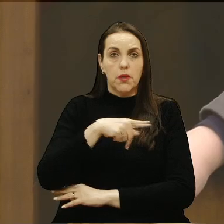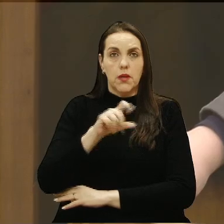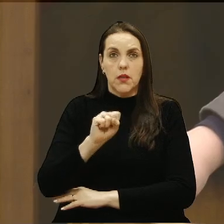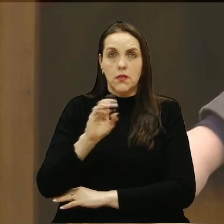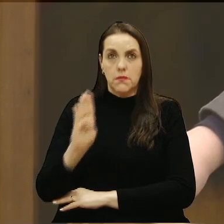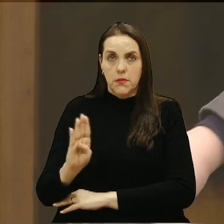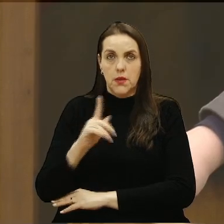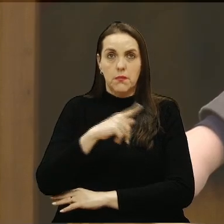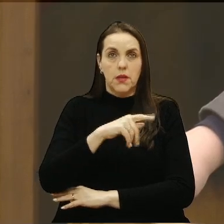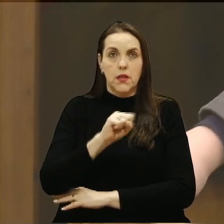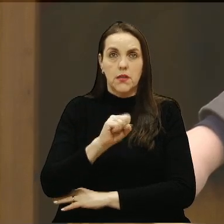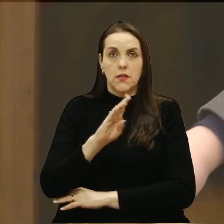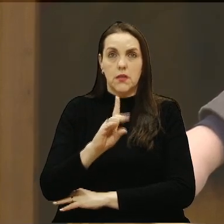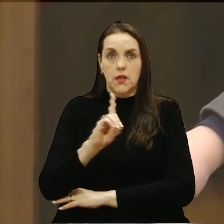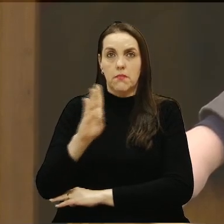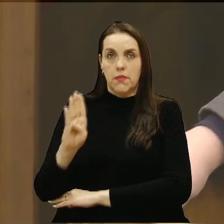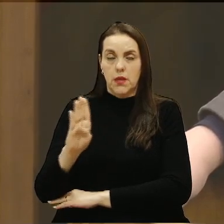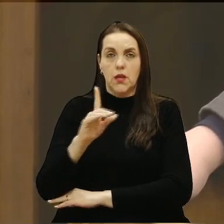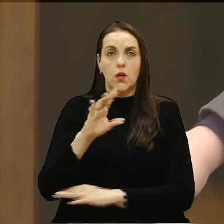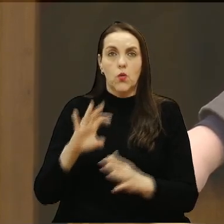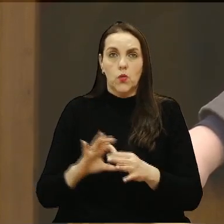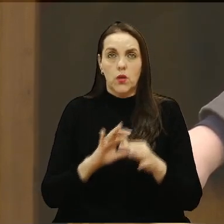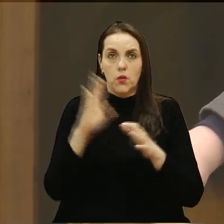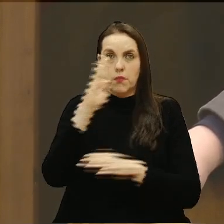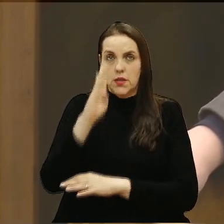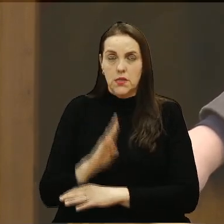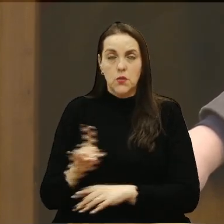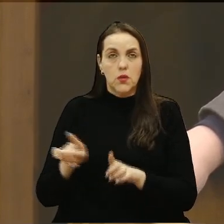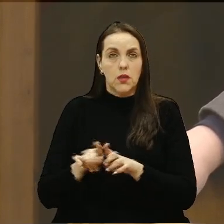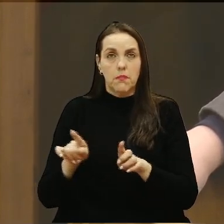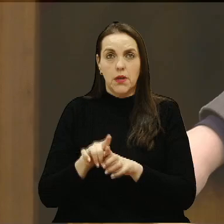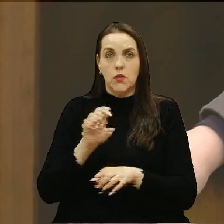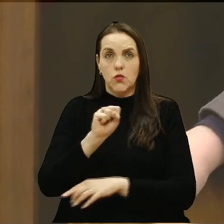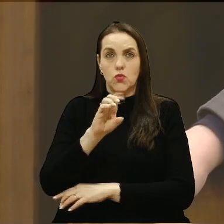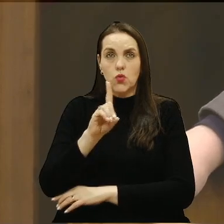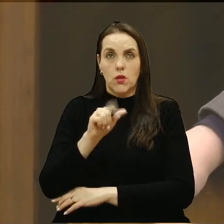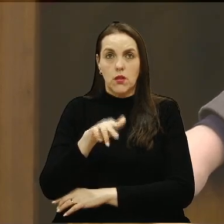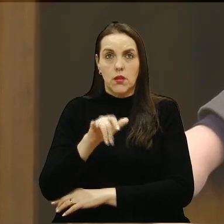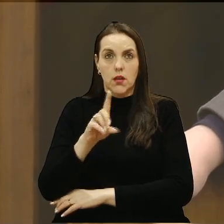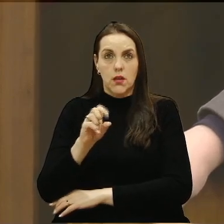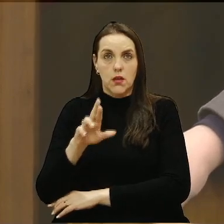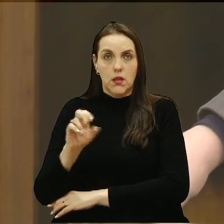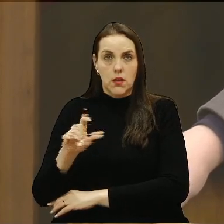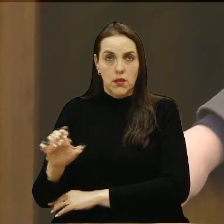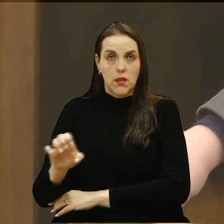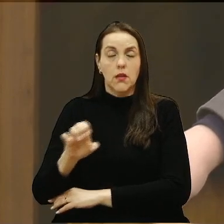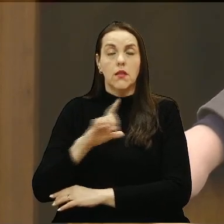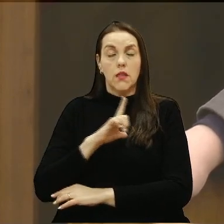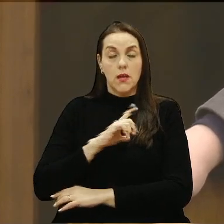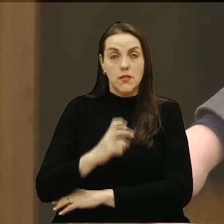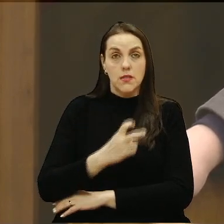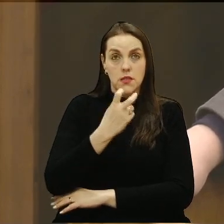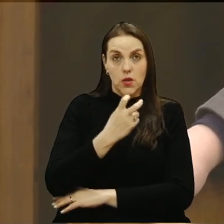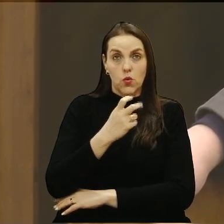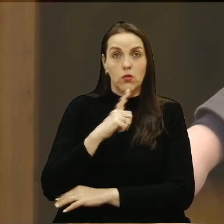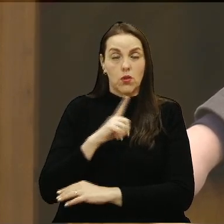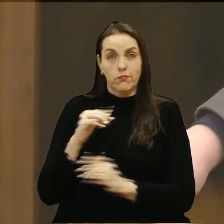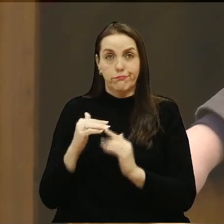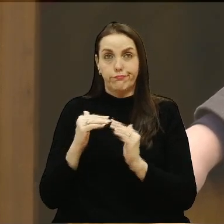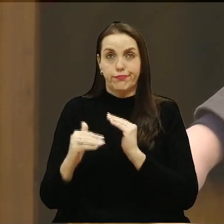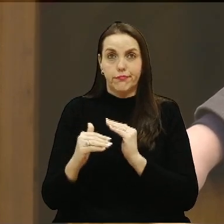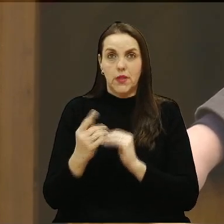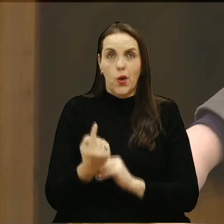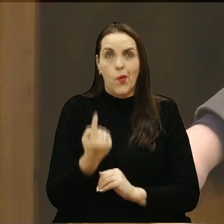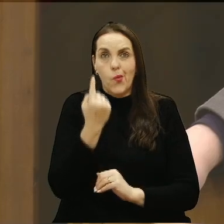o PSDB, União Brasil e até o Solidariedade, que tem 5 parlamentares, no meio de 5 teve divergência. Presidente. Eu acho que tivesse uma bancada de um